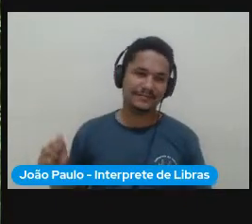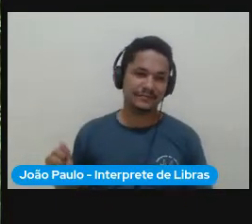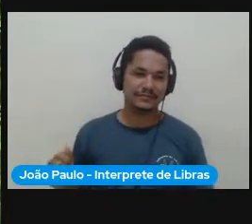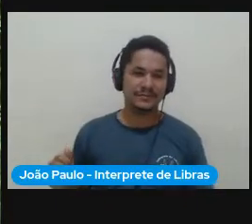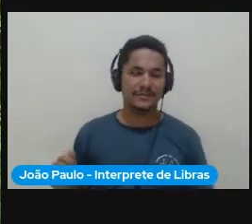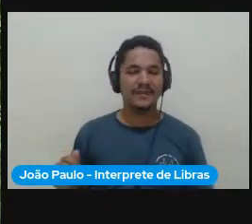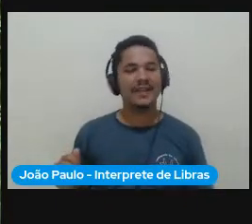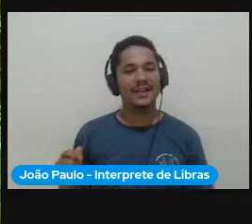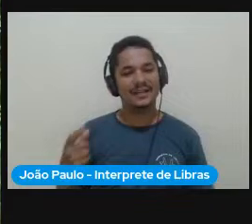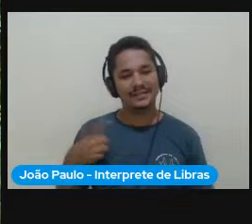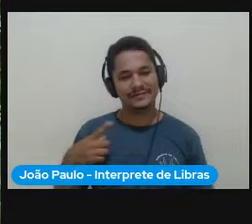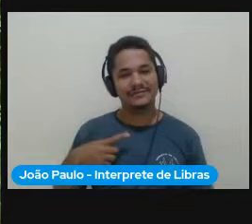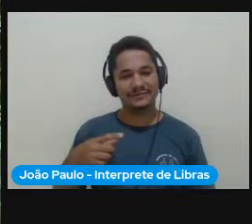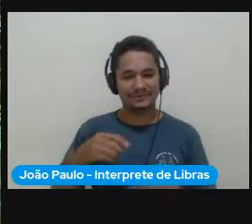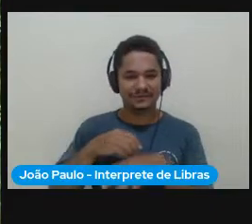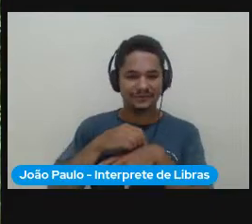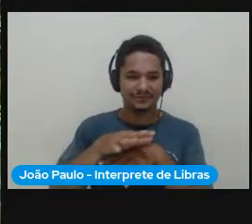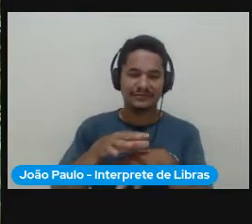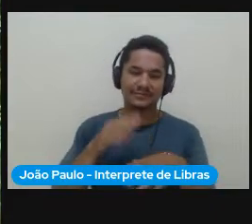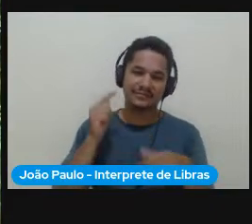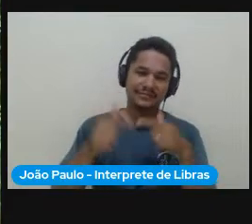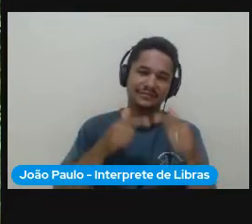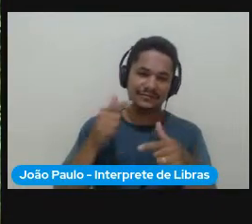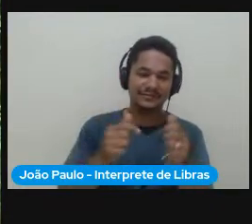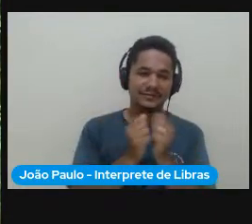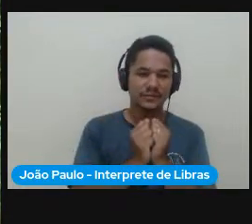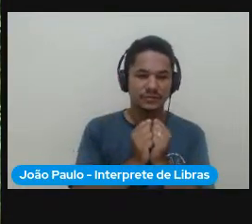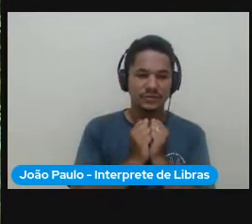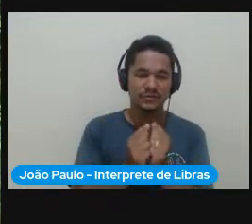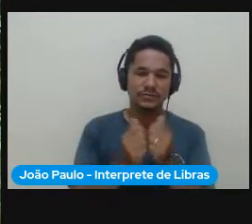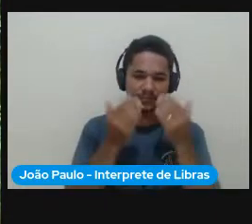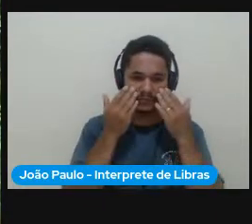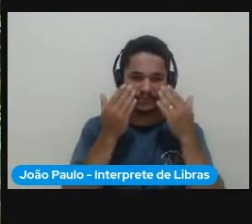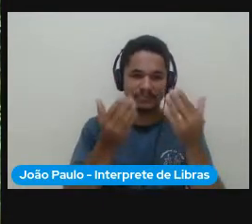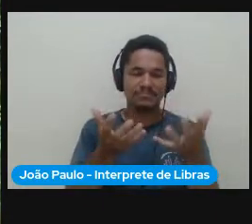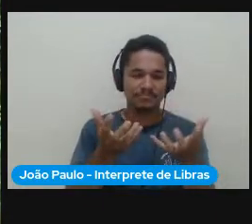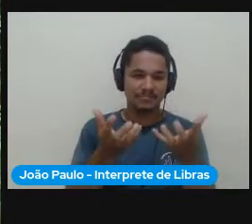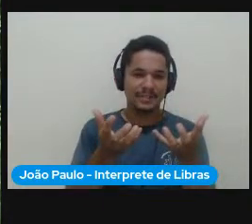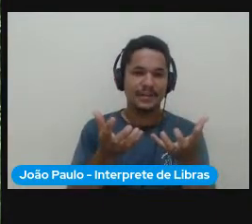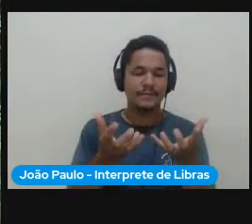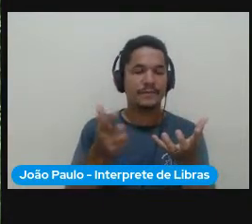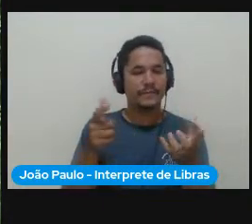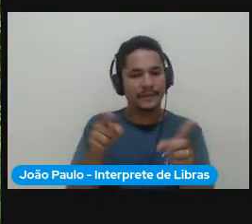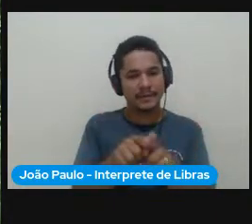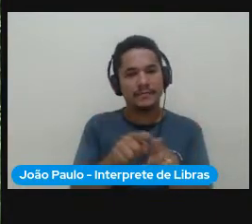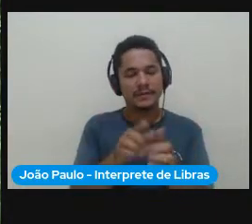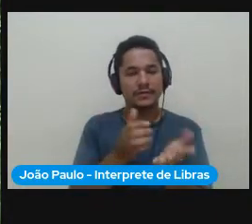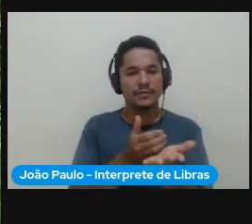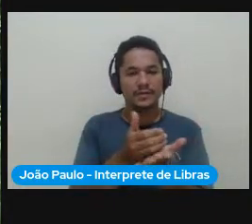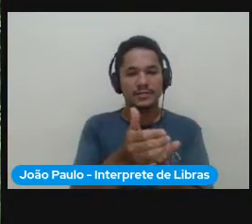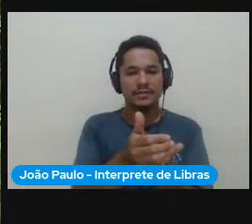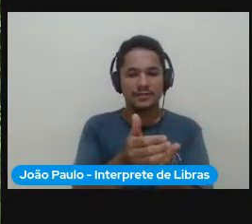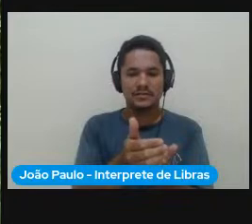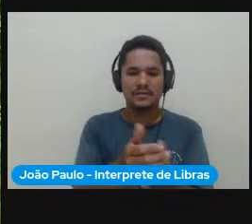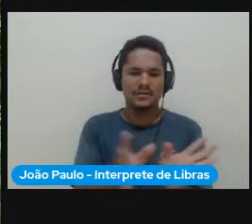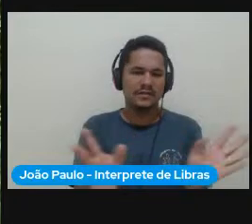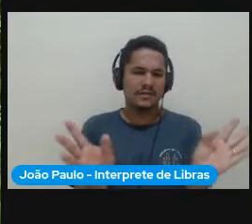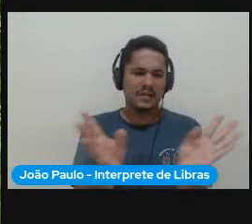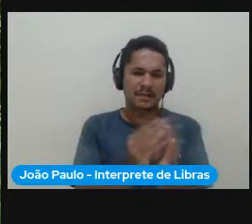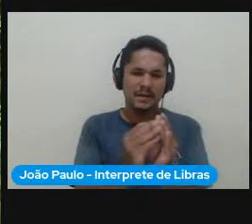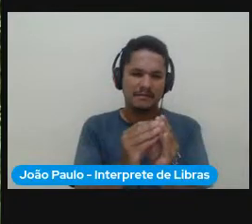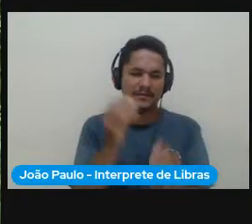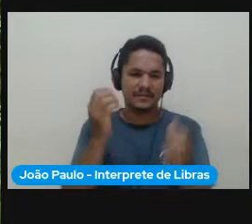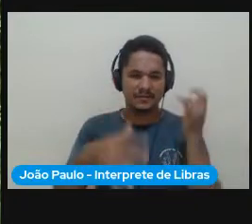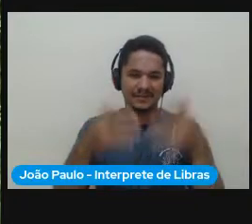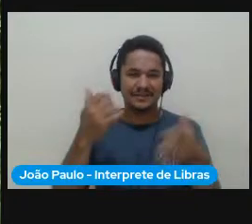destas frentes, né, que atuo aqui com vocês, mas eu quero aqui começar e também vou ser bem breve aqui na minha fala